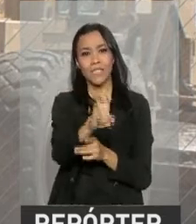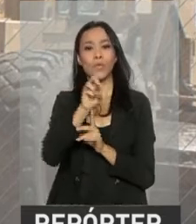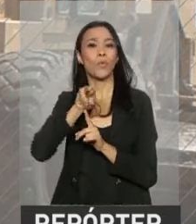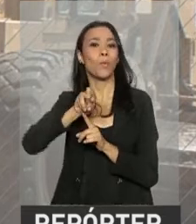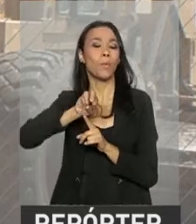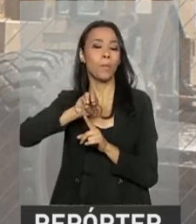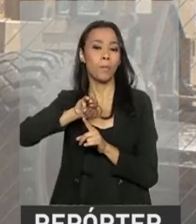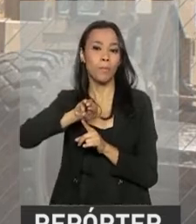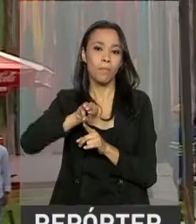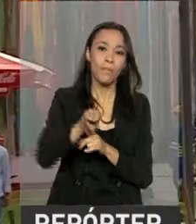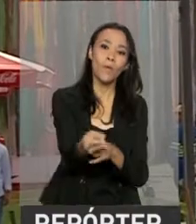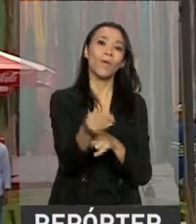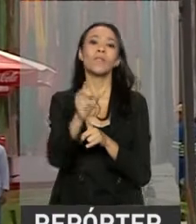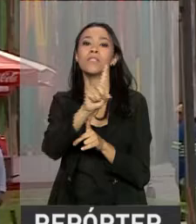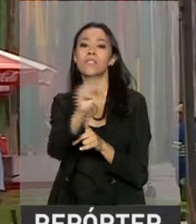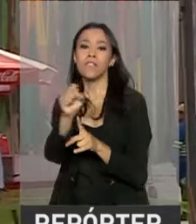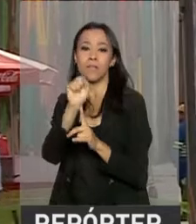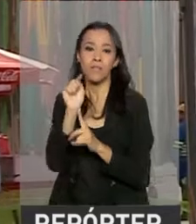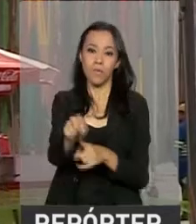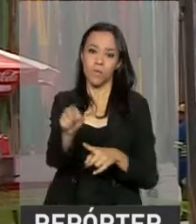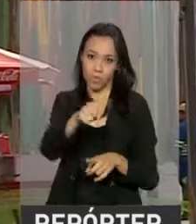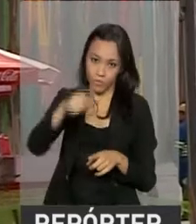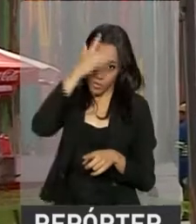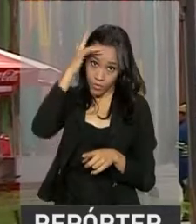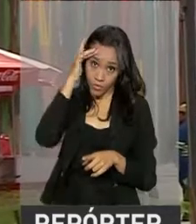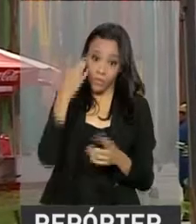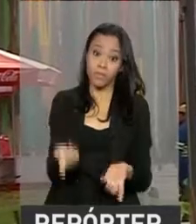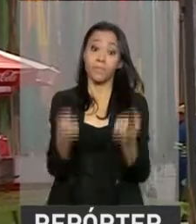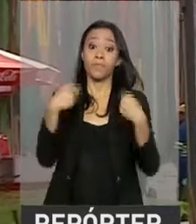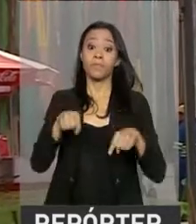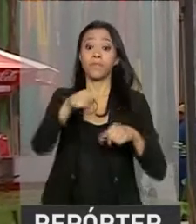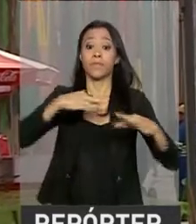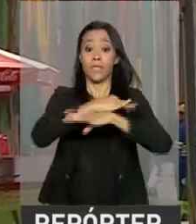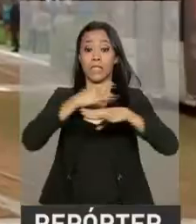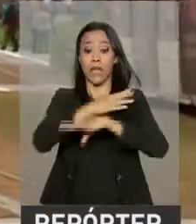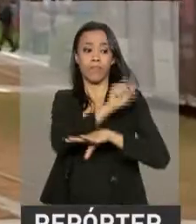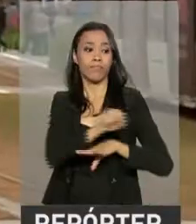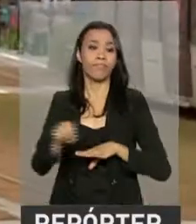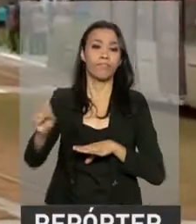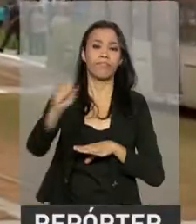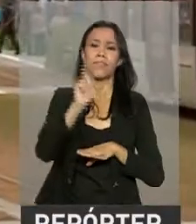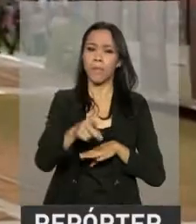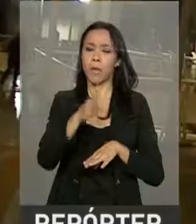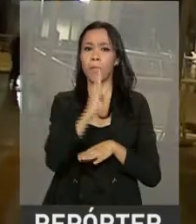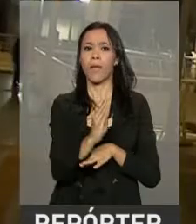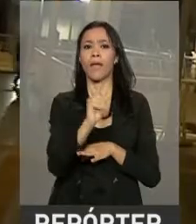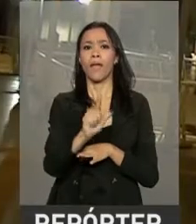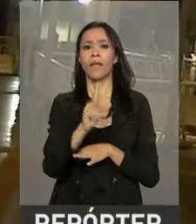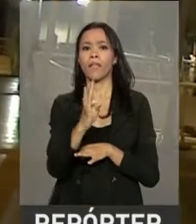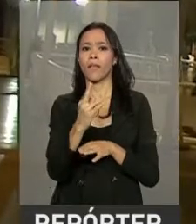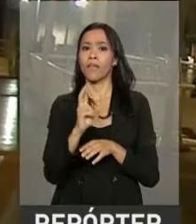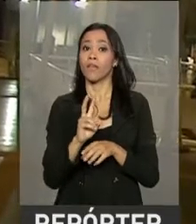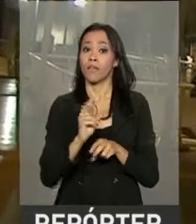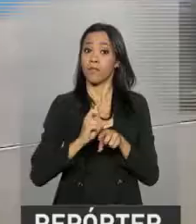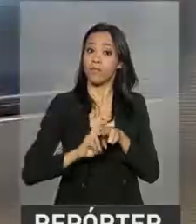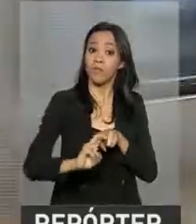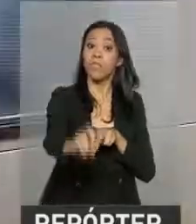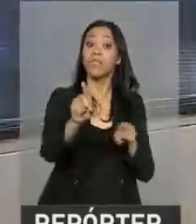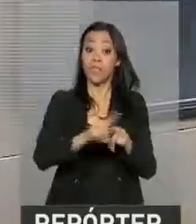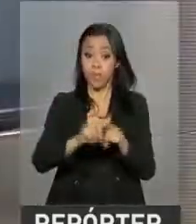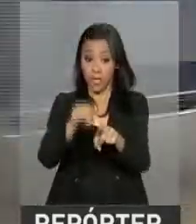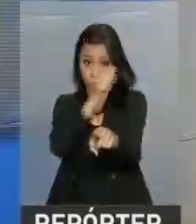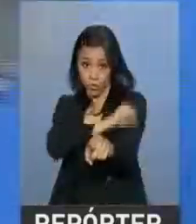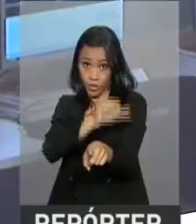milhões e cem mil pessoas em mobilidade urbana Vale destacar o funcionamento do VLT Rio e da linha 4 do metrô